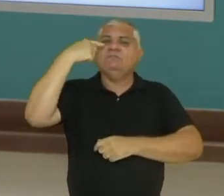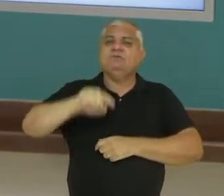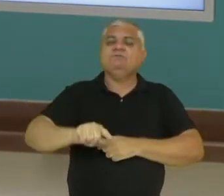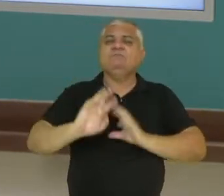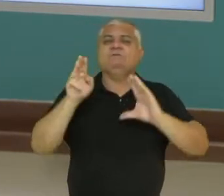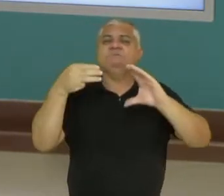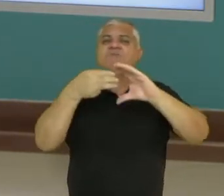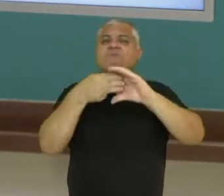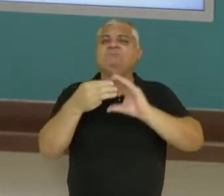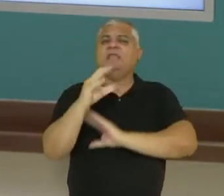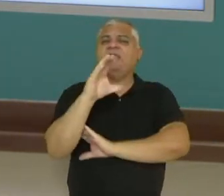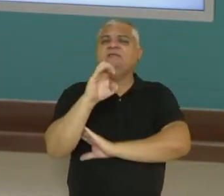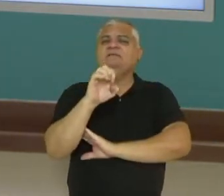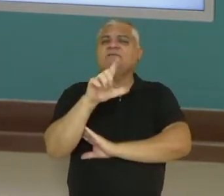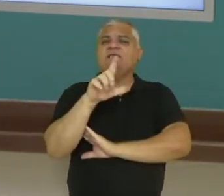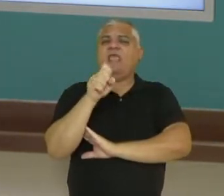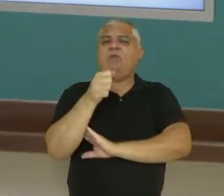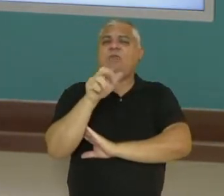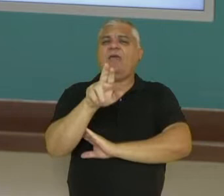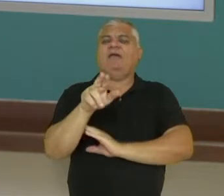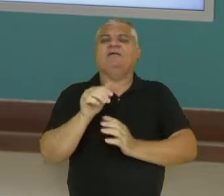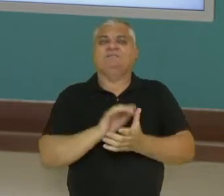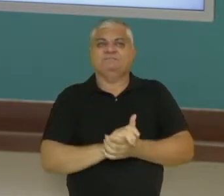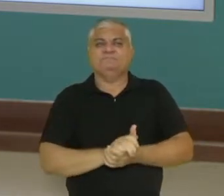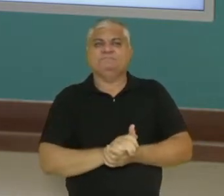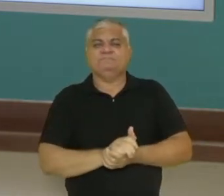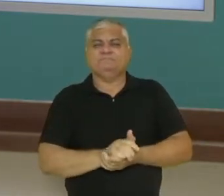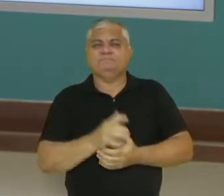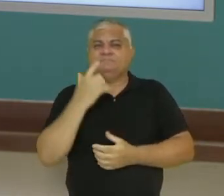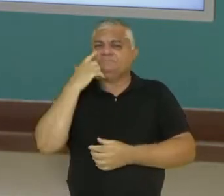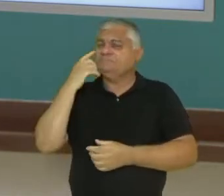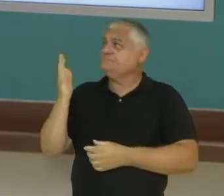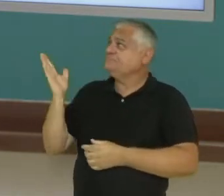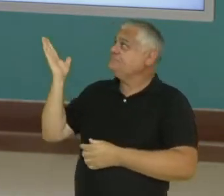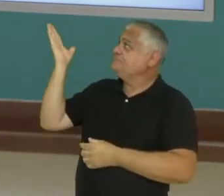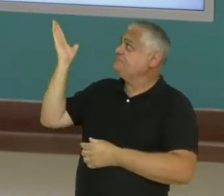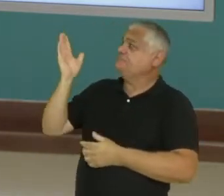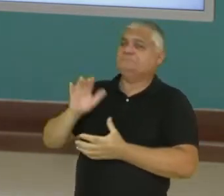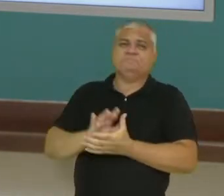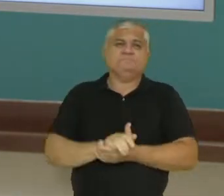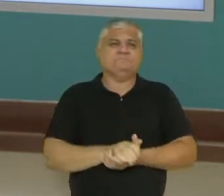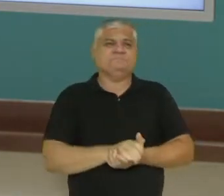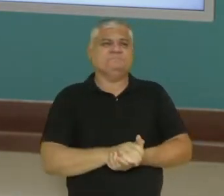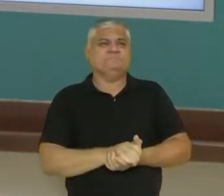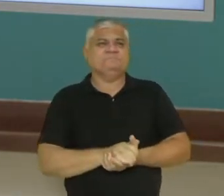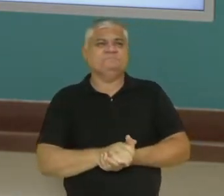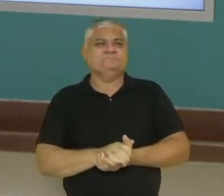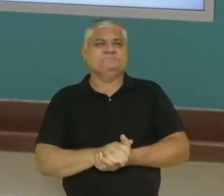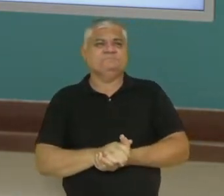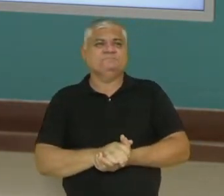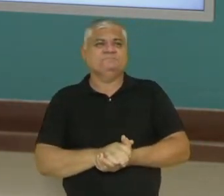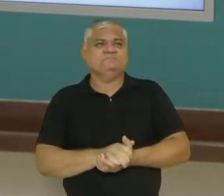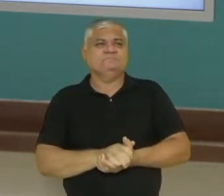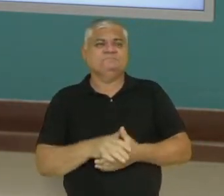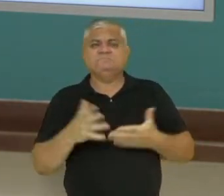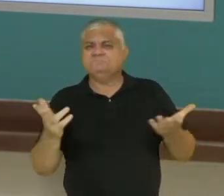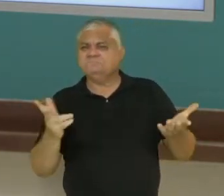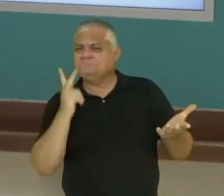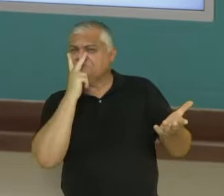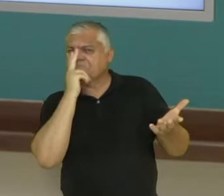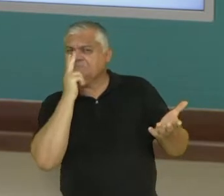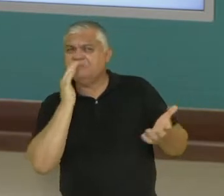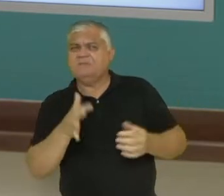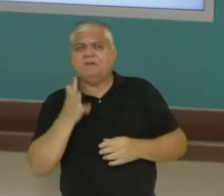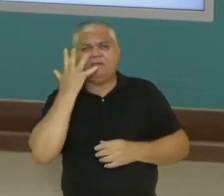celular. E eu trago essa imagem aqui, mas professora, parece que eu estou vendo ali, parece que é uma